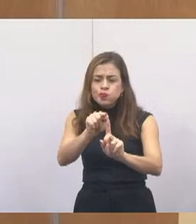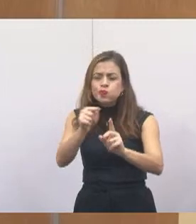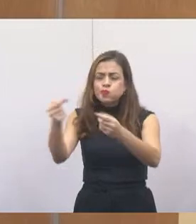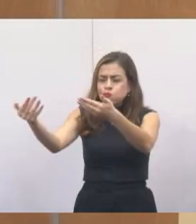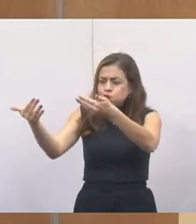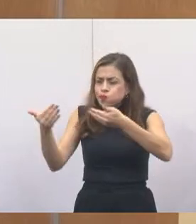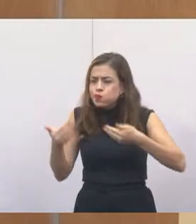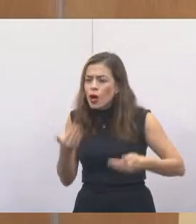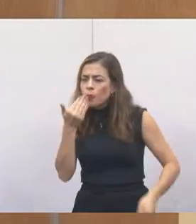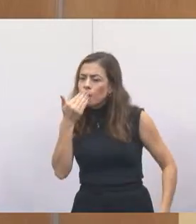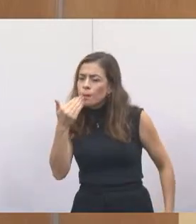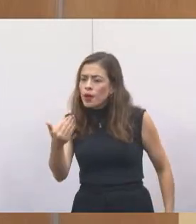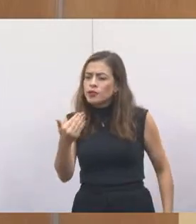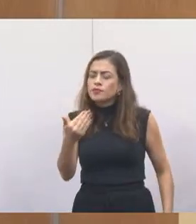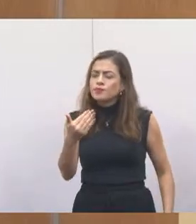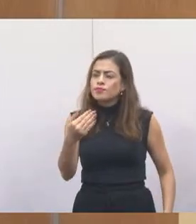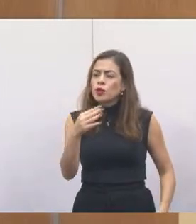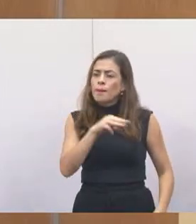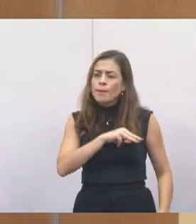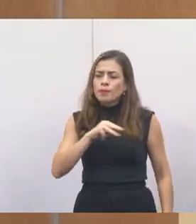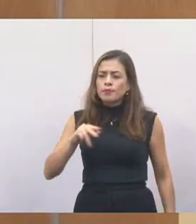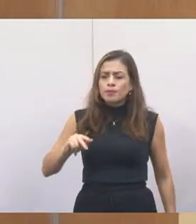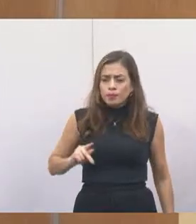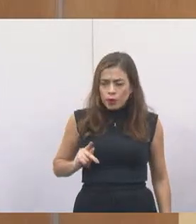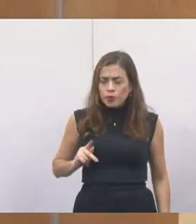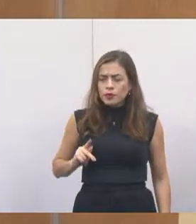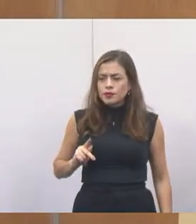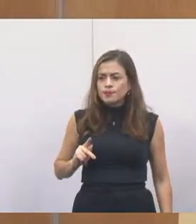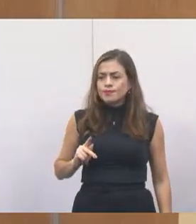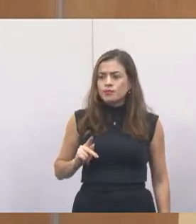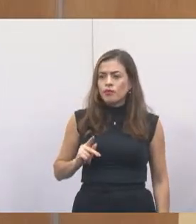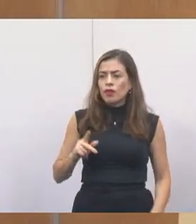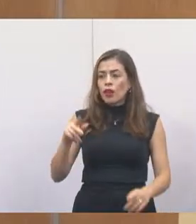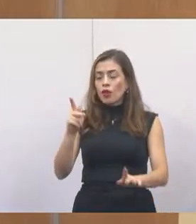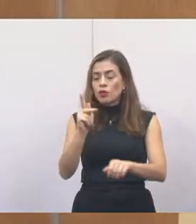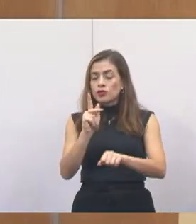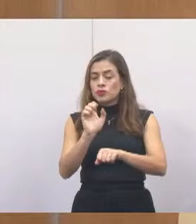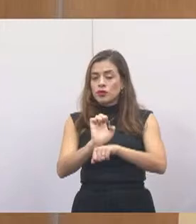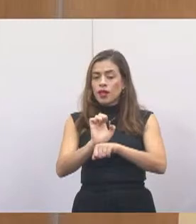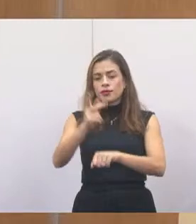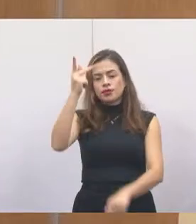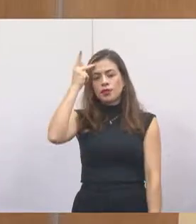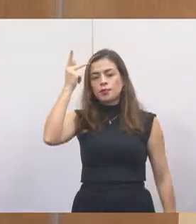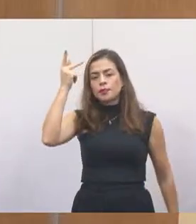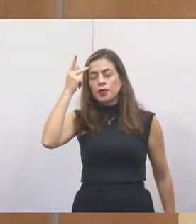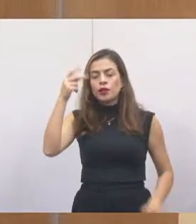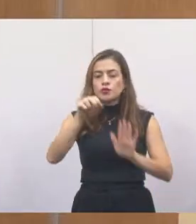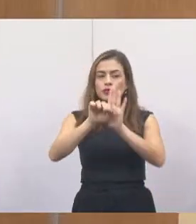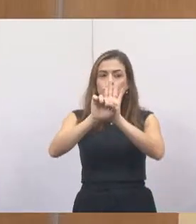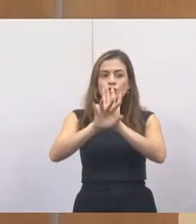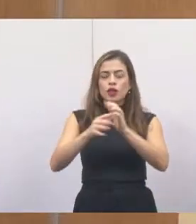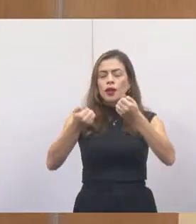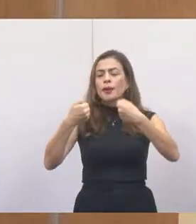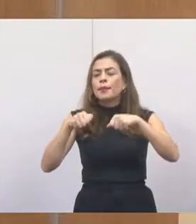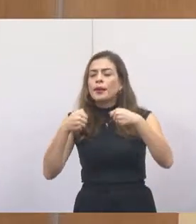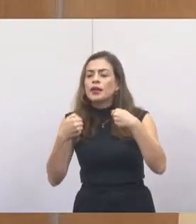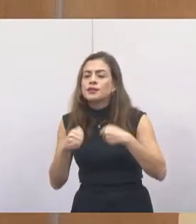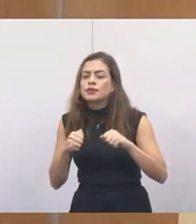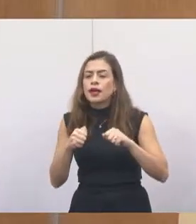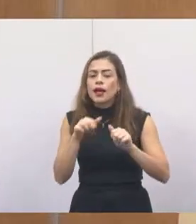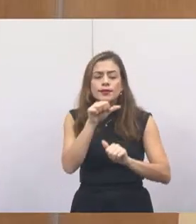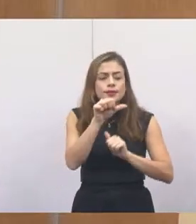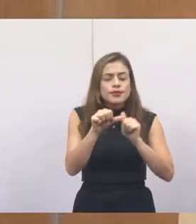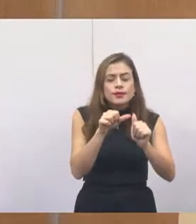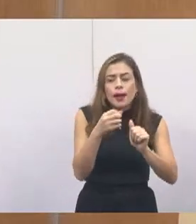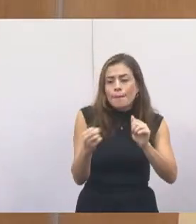à solicitação do Ministério Público do Estado de São Paulo, que indica a necessidade de alteração, de atualização